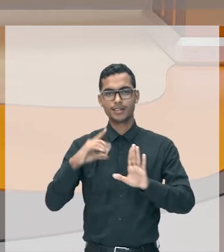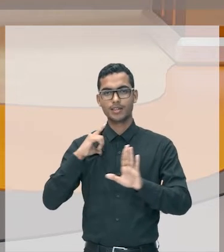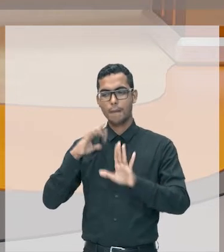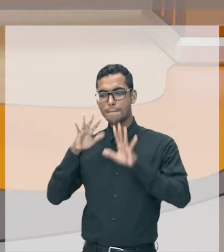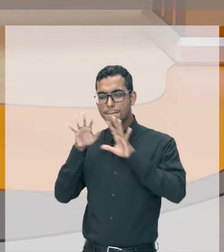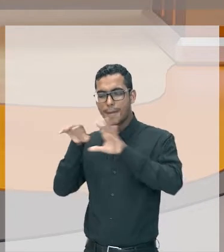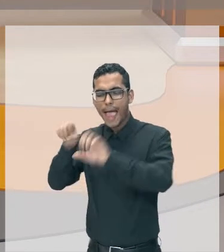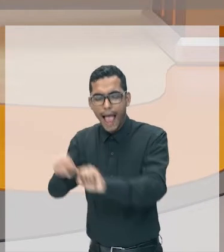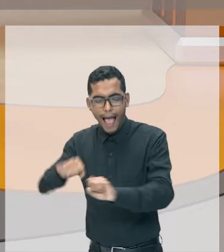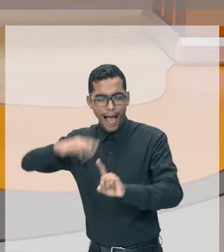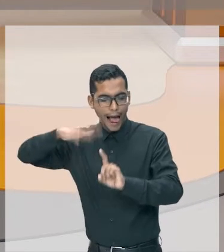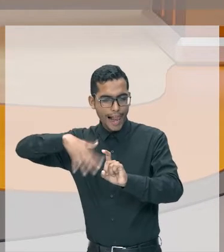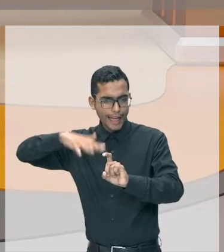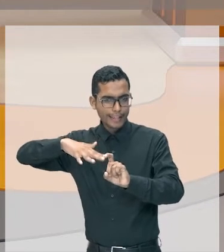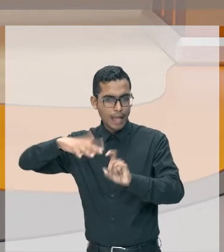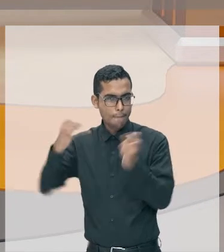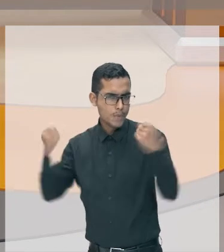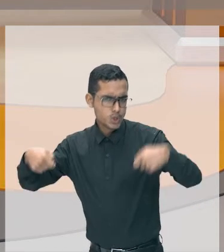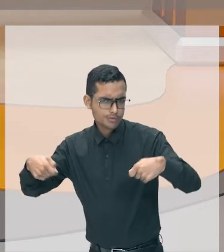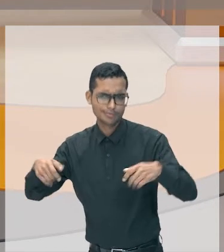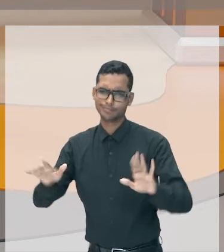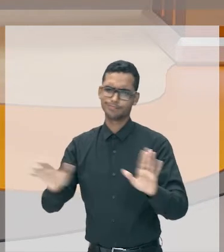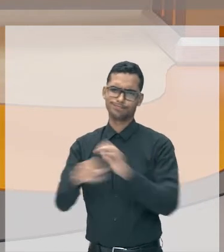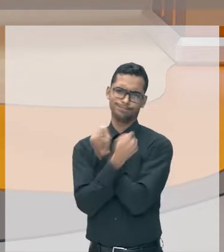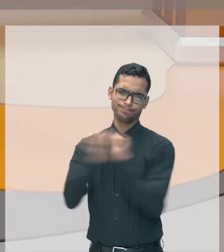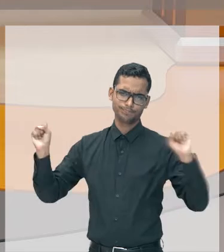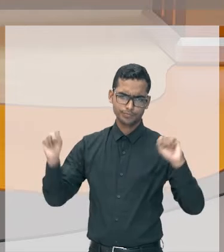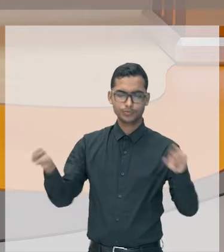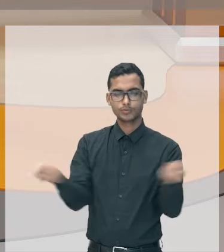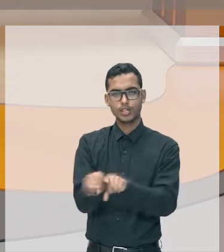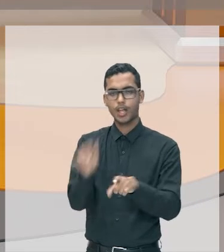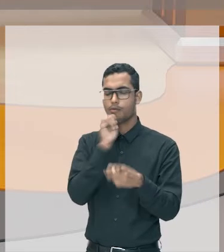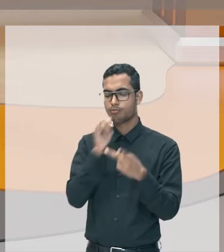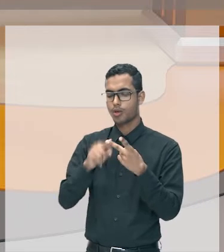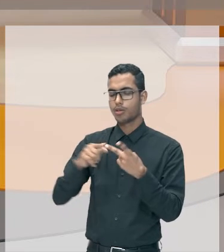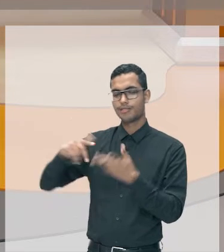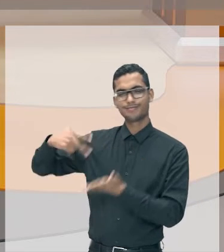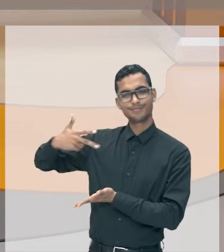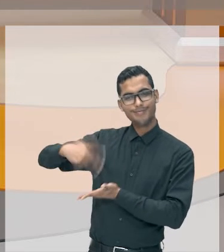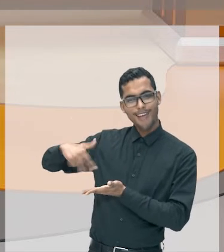Posso? Não posso pegar a lenda do Boto. Uma dança,